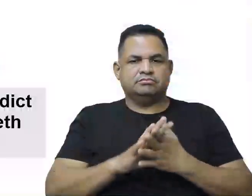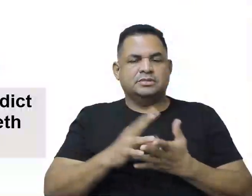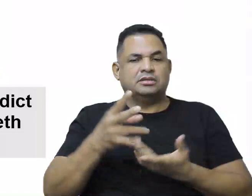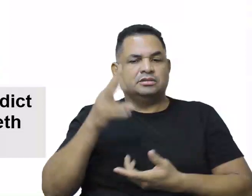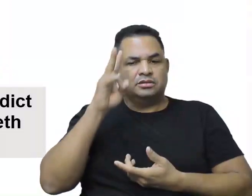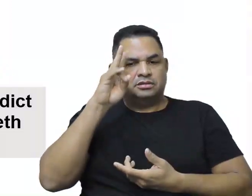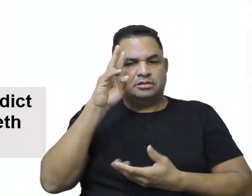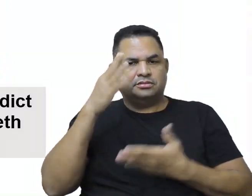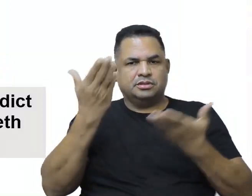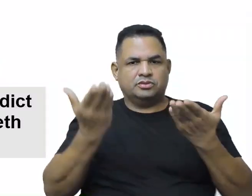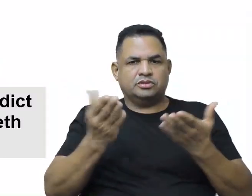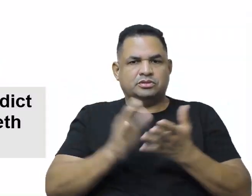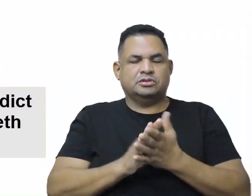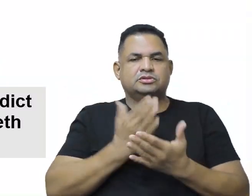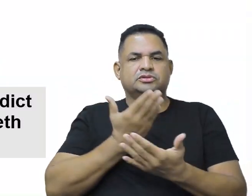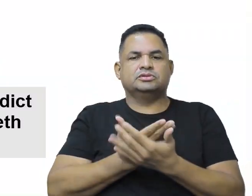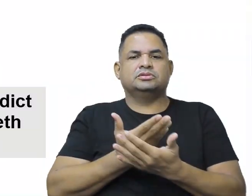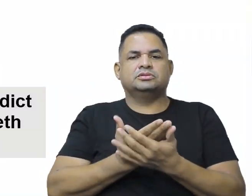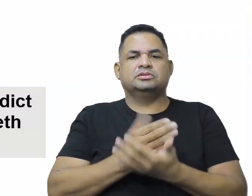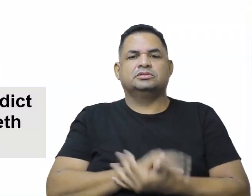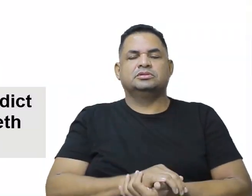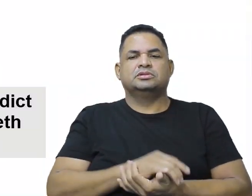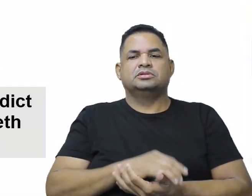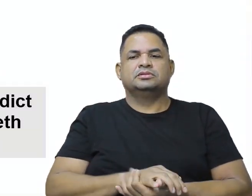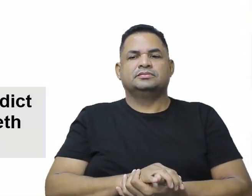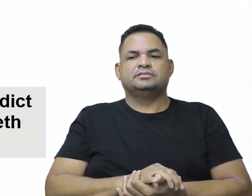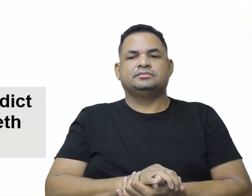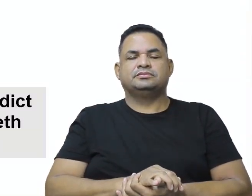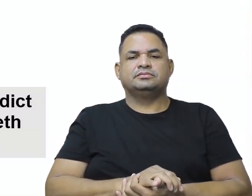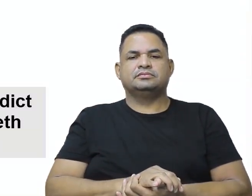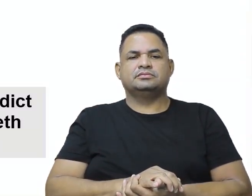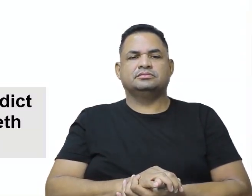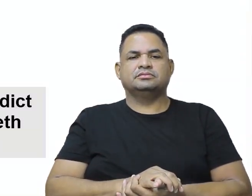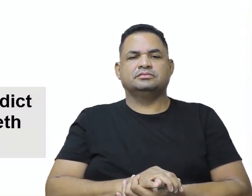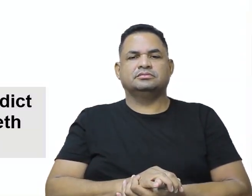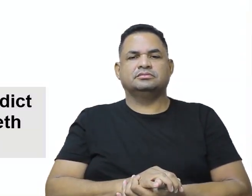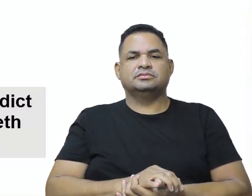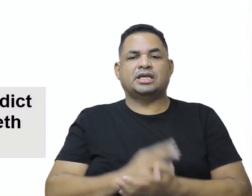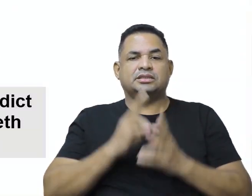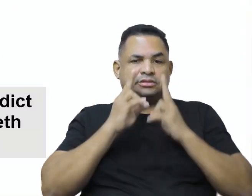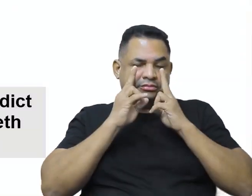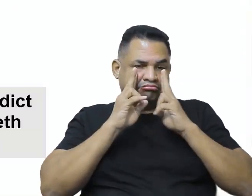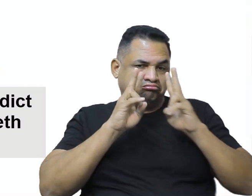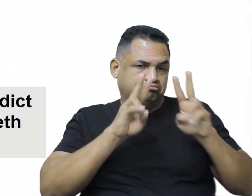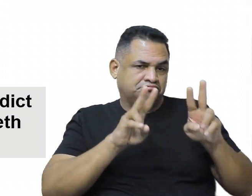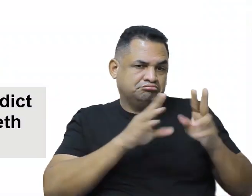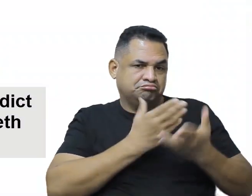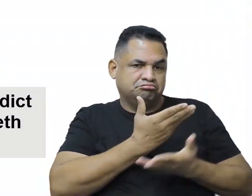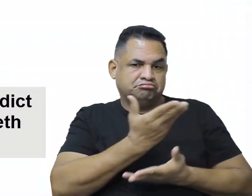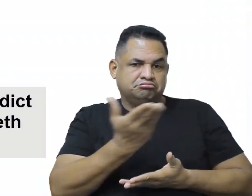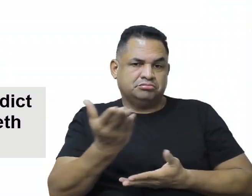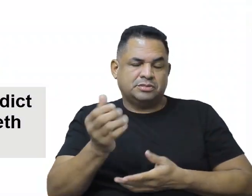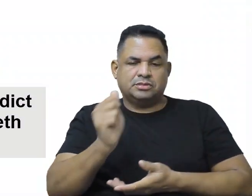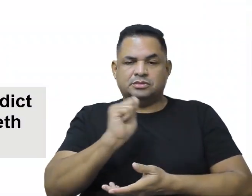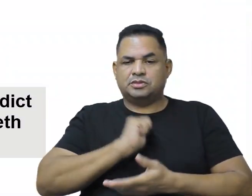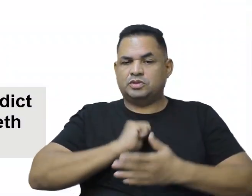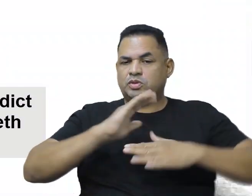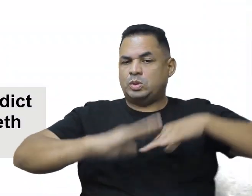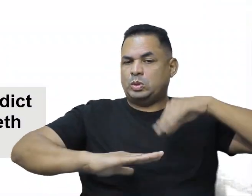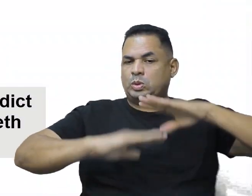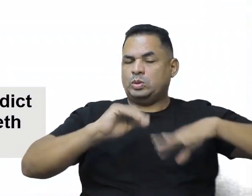retomada no que a gente trabalhou E aí a gente trouxe né Essas visões aí dos antropólogos